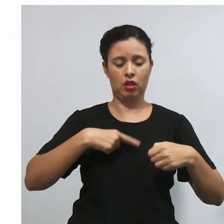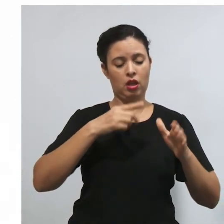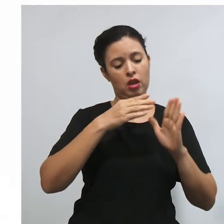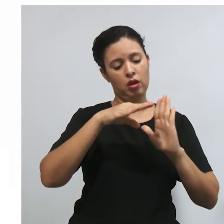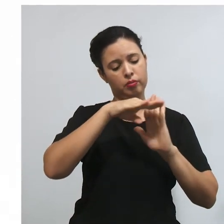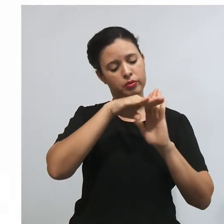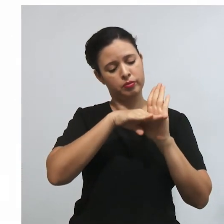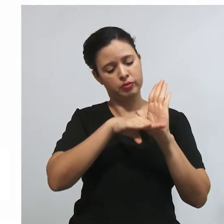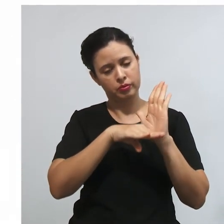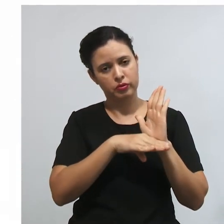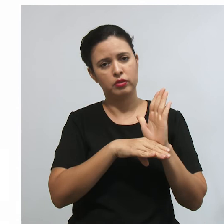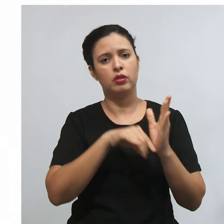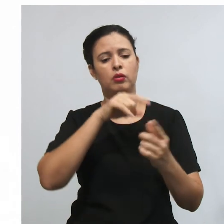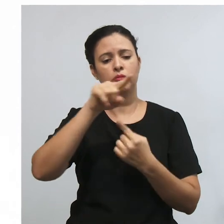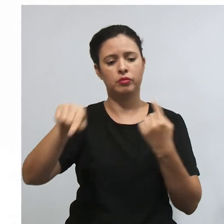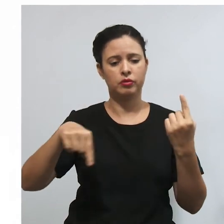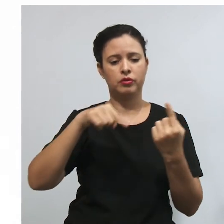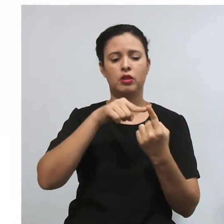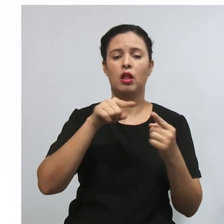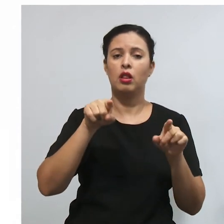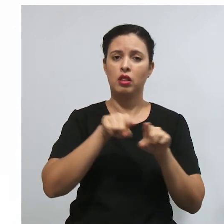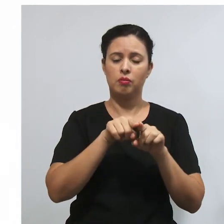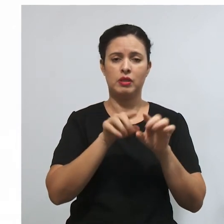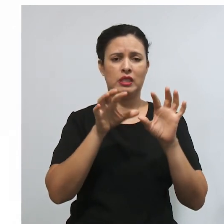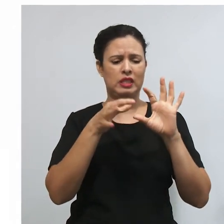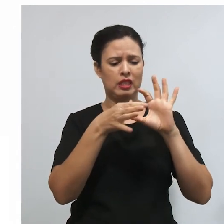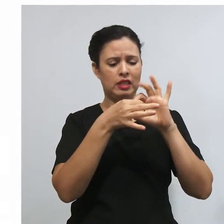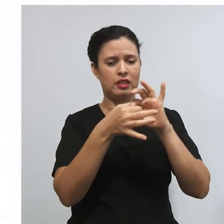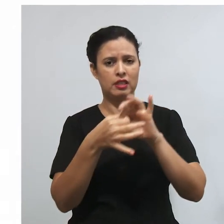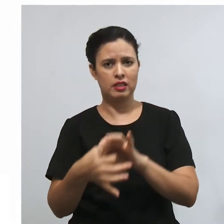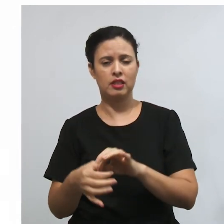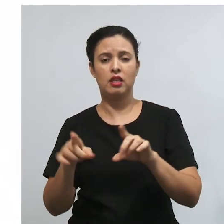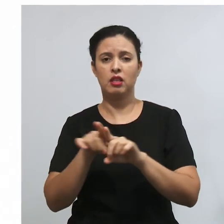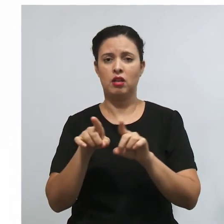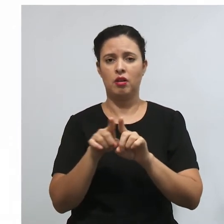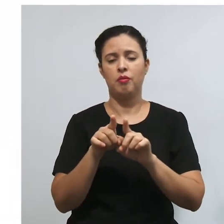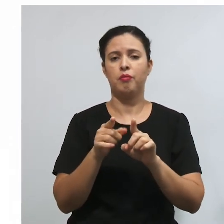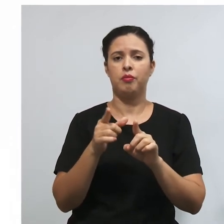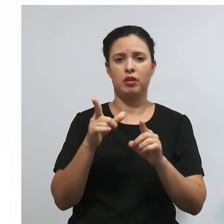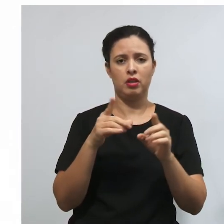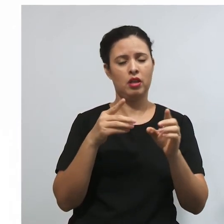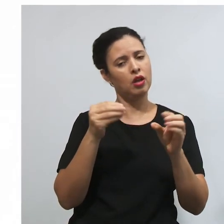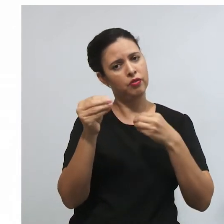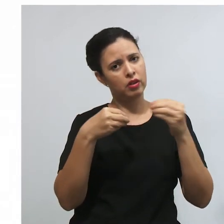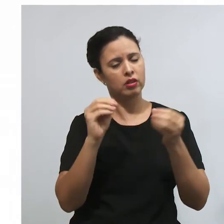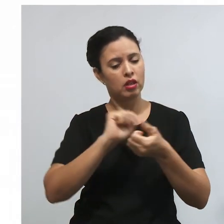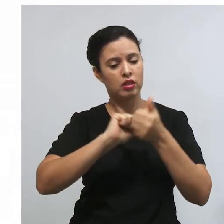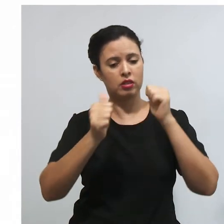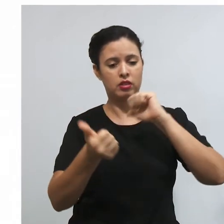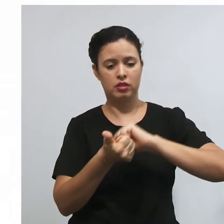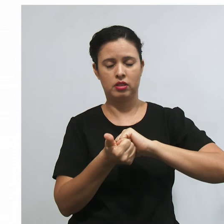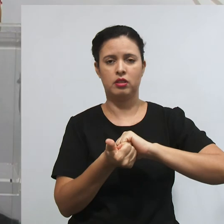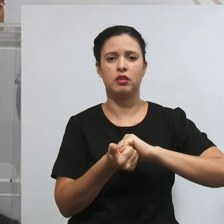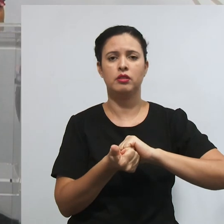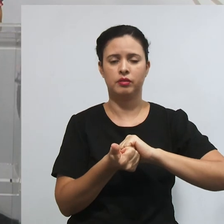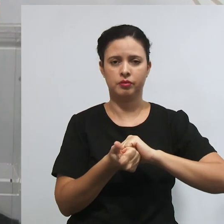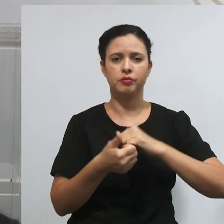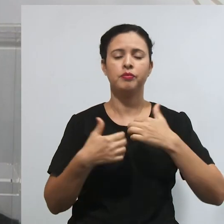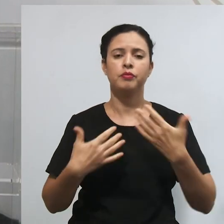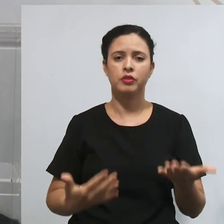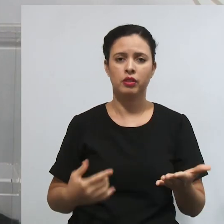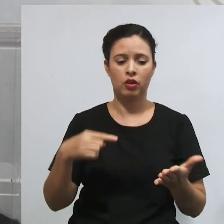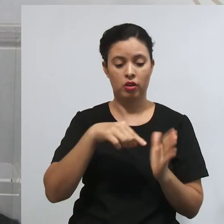ter objetividade, ter coerência e ter flexibilidade. Quando a gente fala que ele tem que ser um guia de